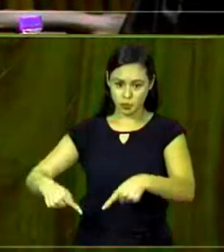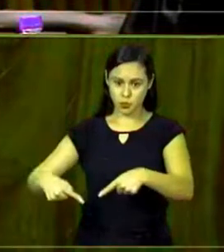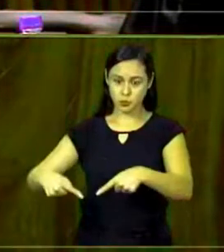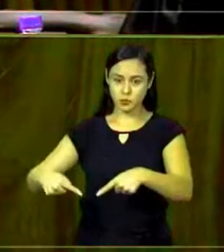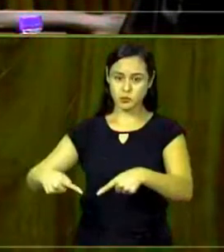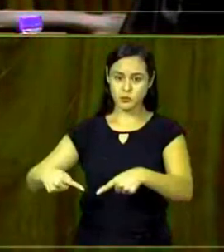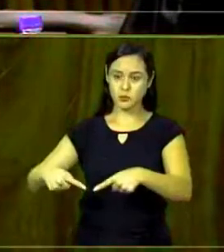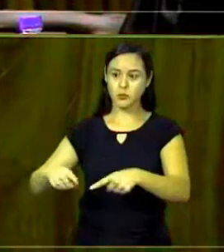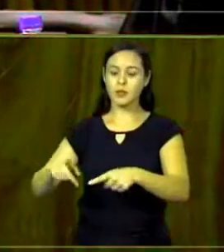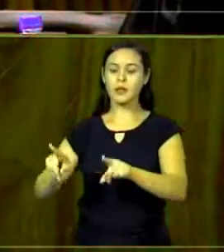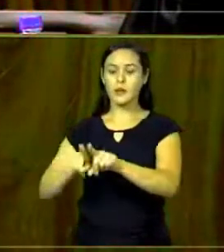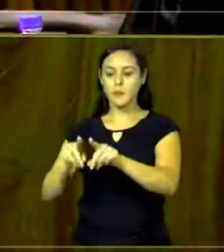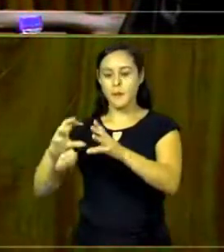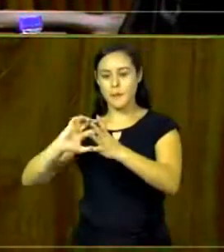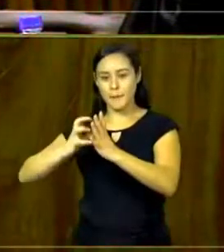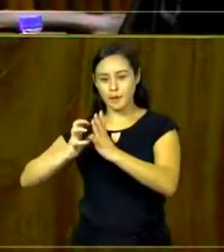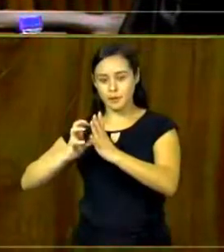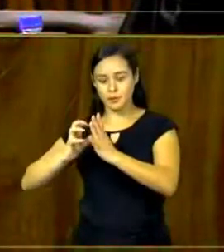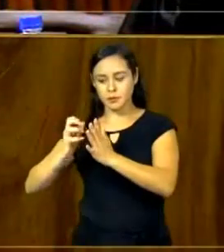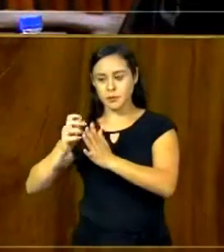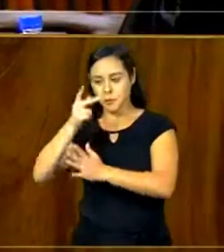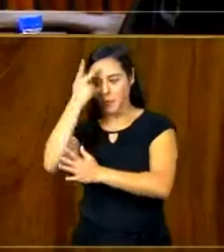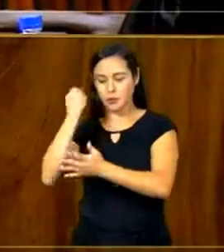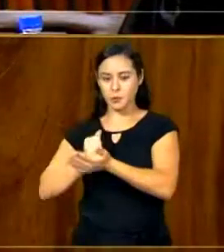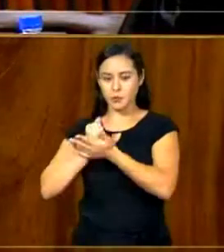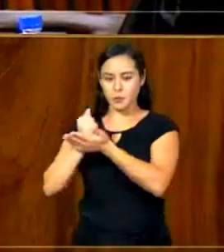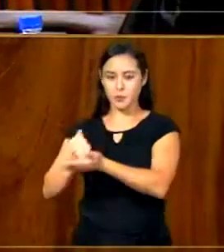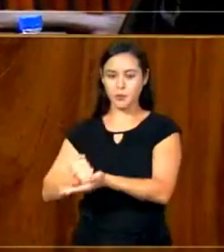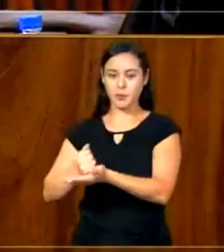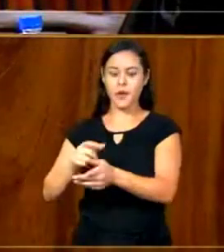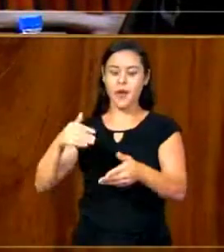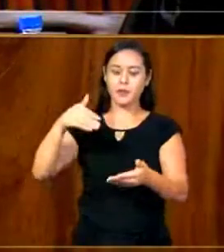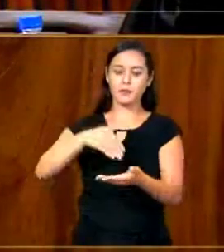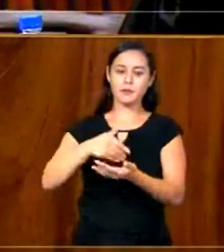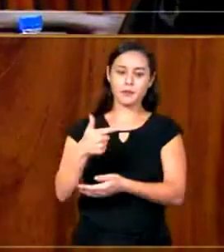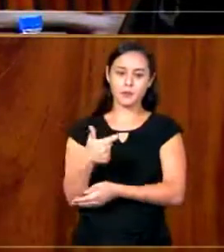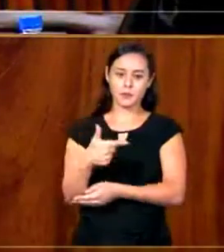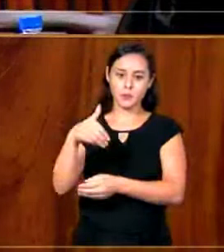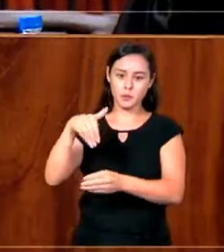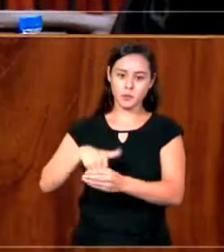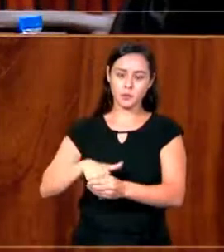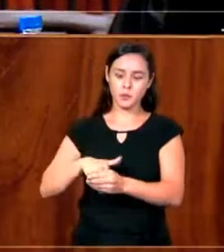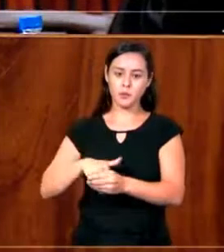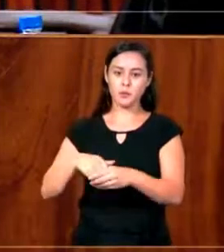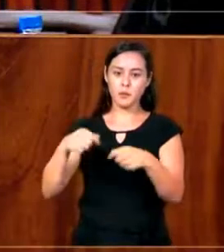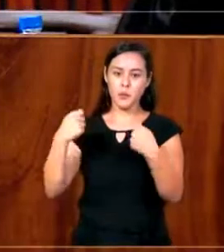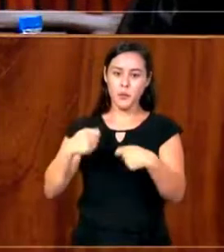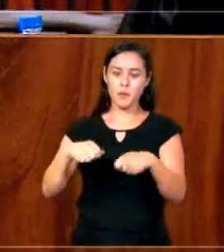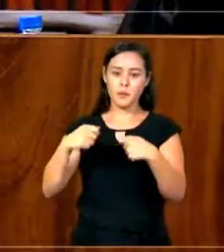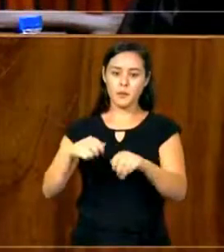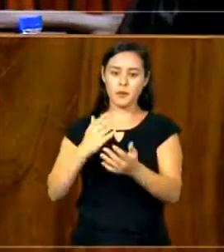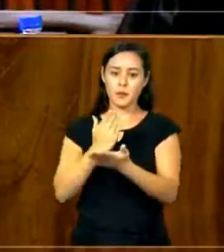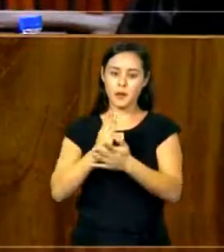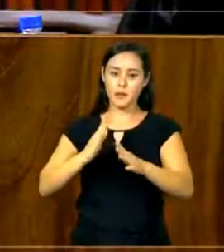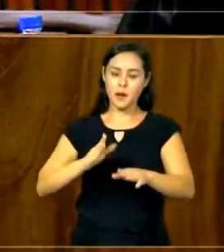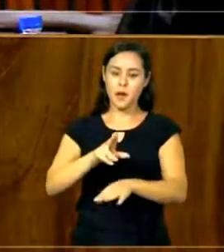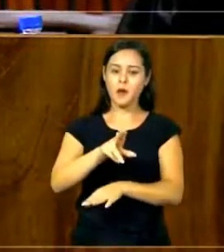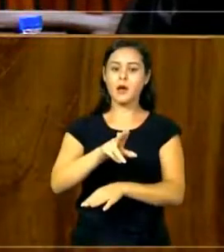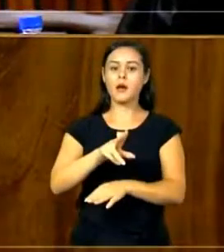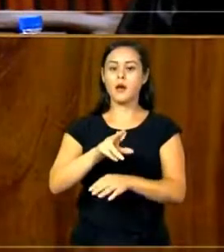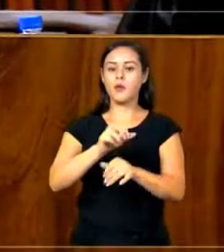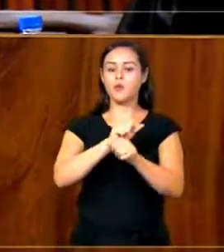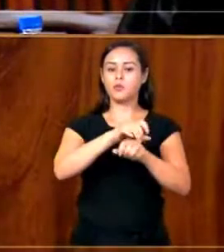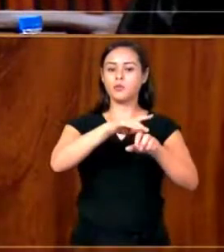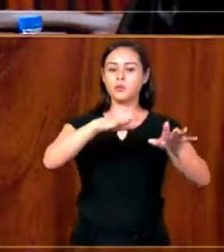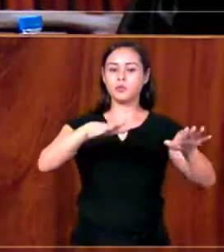partidos e apoiadores. Também, até o segundo turno, deve-se suspender a exibição do documentário sobre